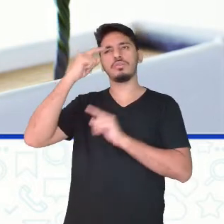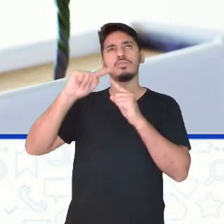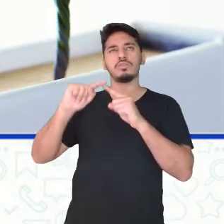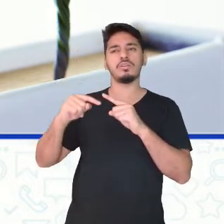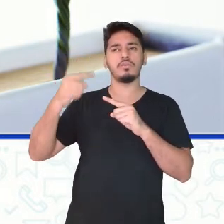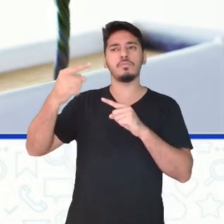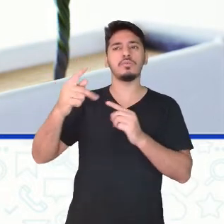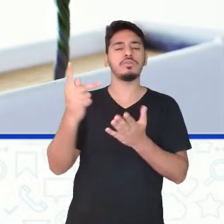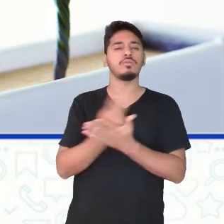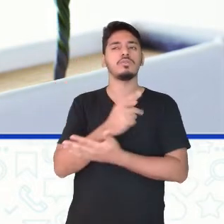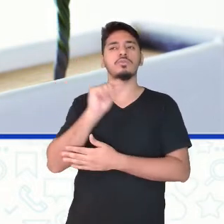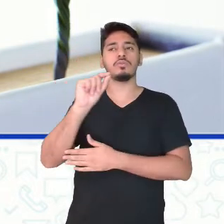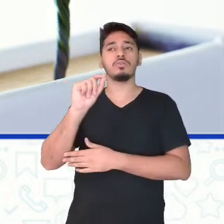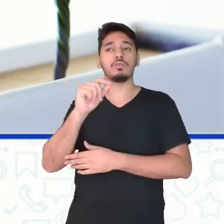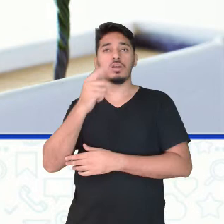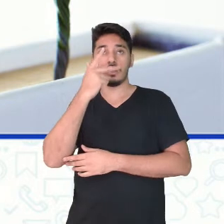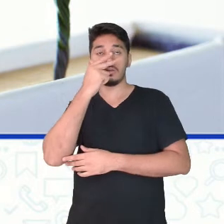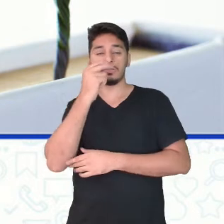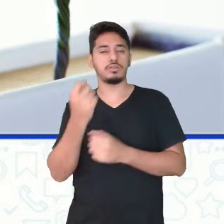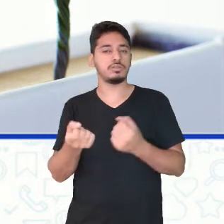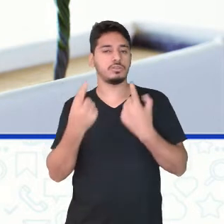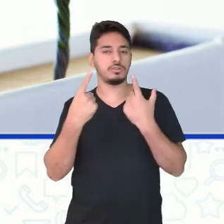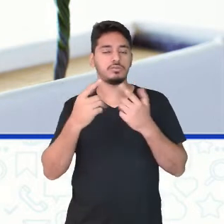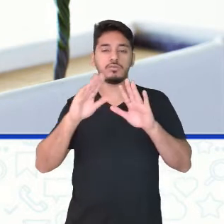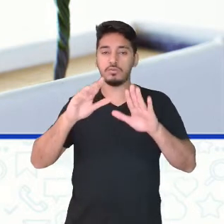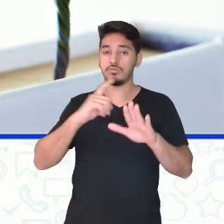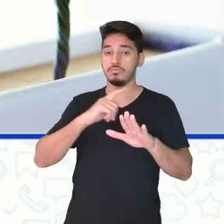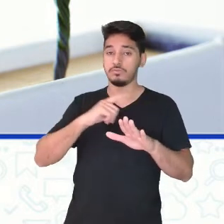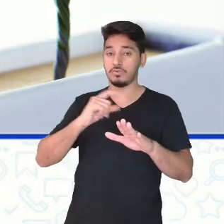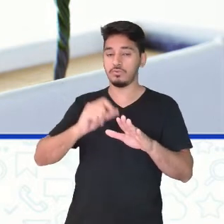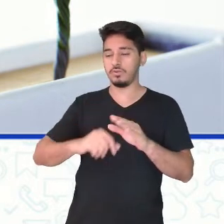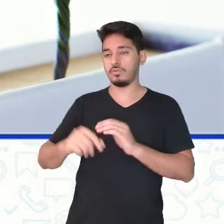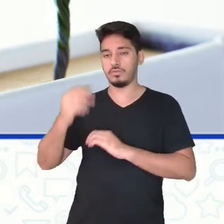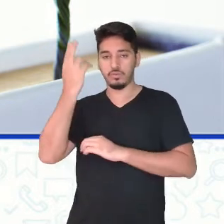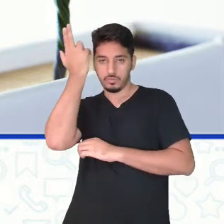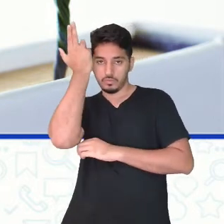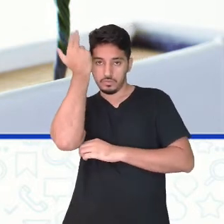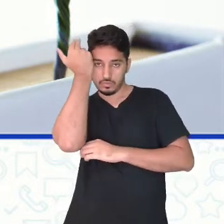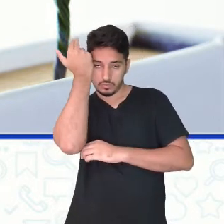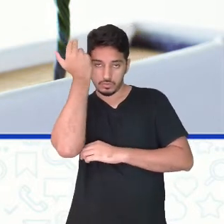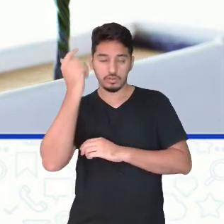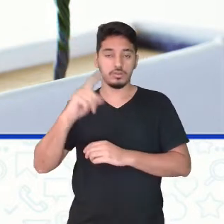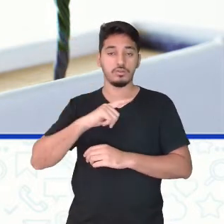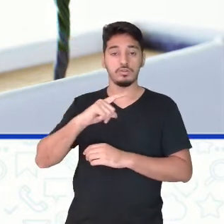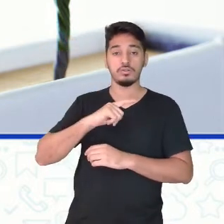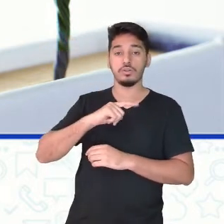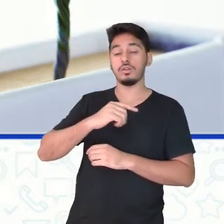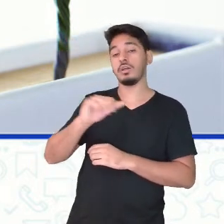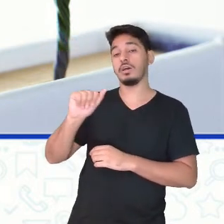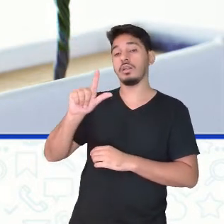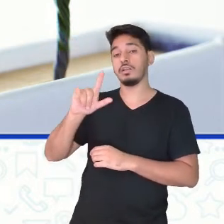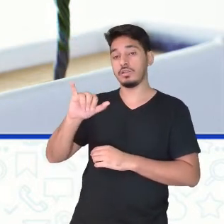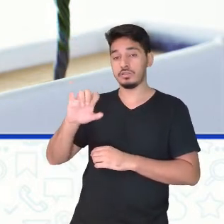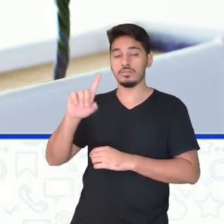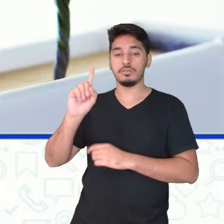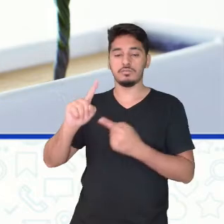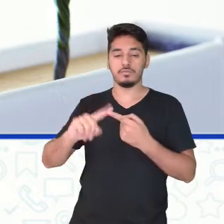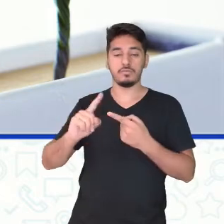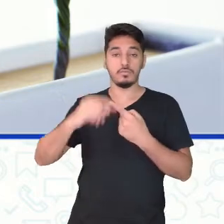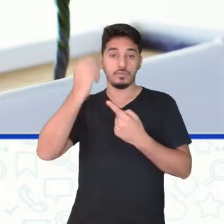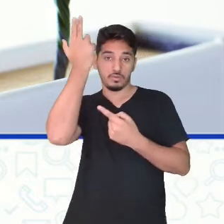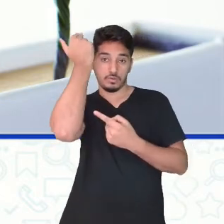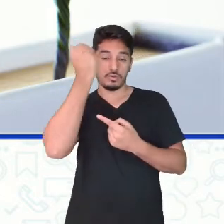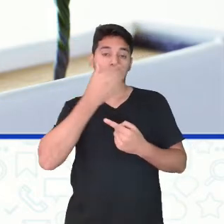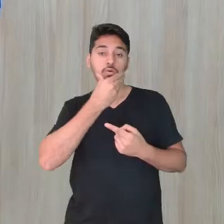depois, ocorreu-lhe que deveria ter achado estranho. Ó, eu tenho o coelho e tenho a Alice, né? Eu tenho o coelho, palavra masculina, e tenho a Alice, palavra